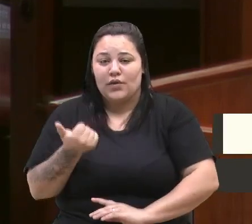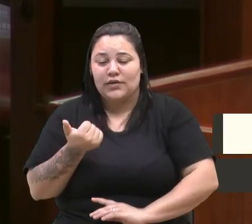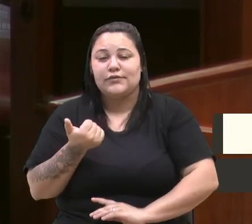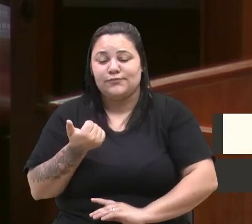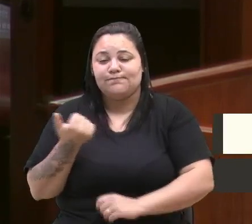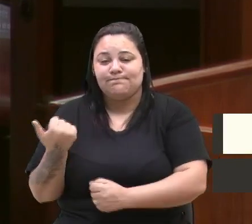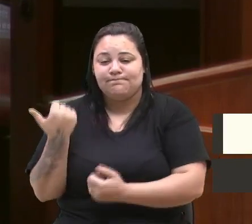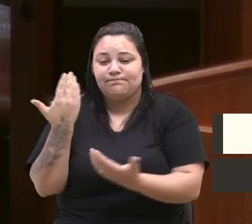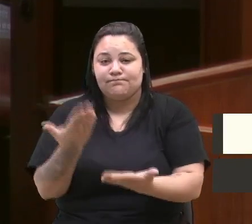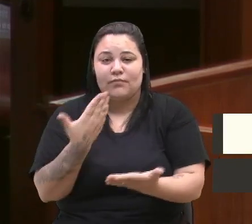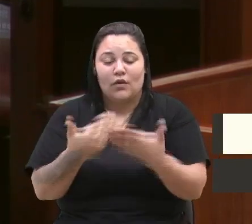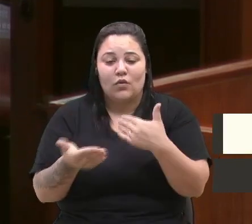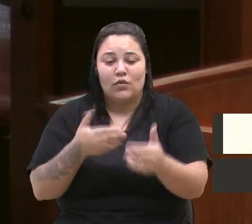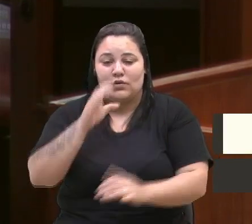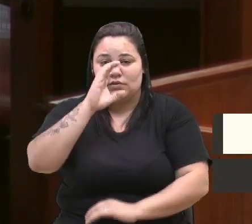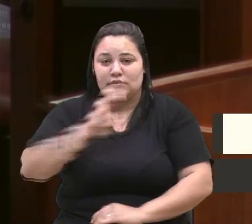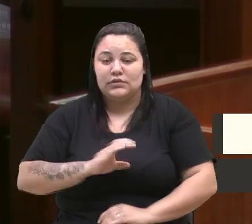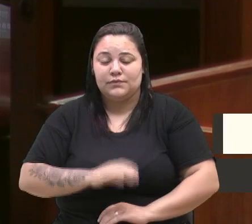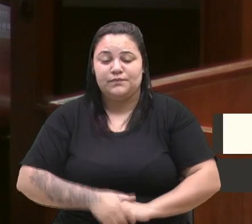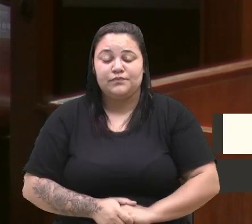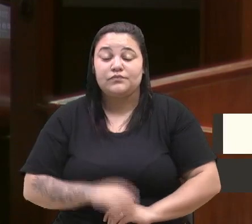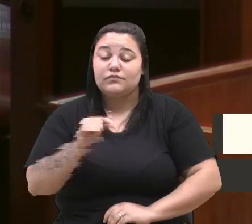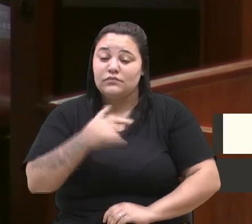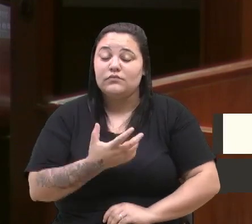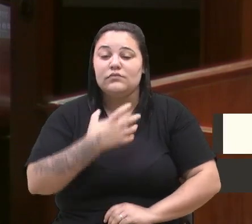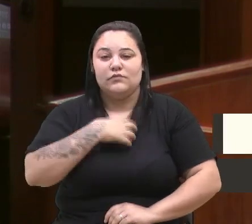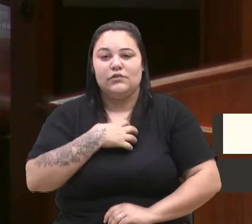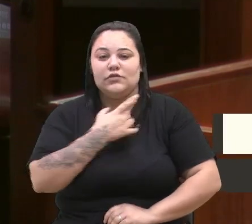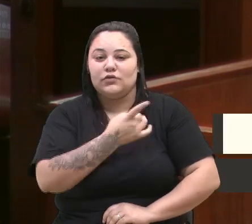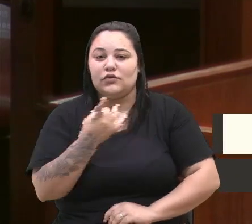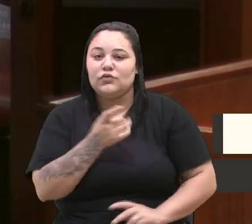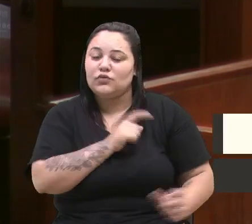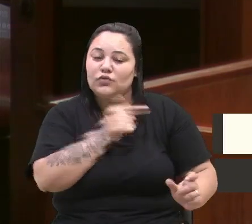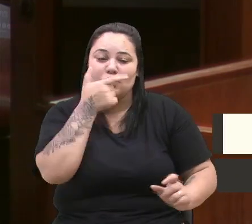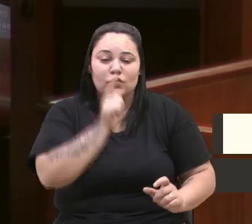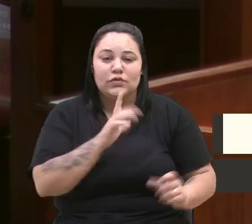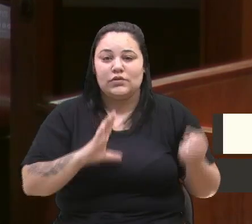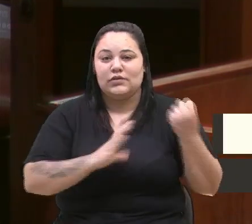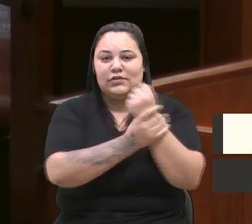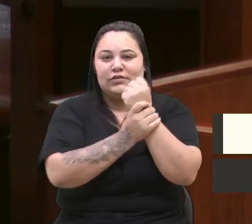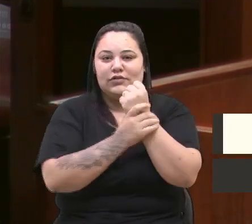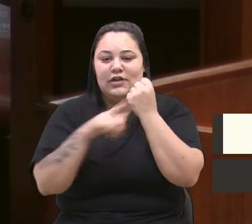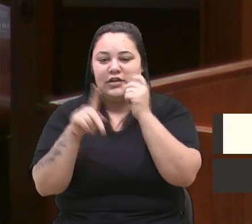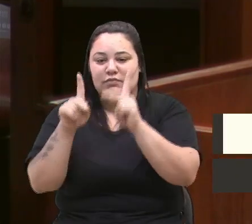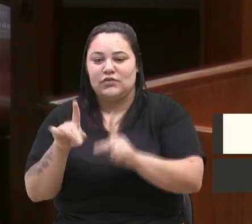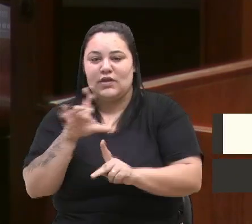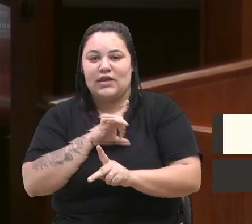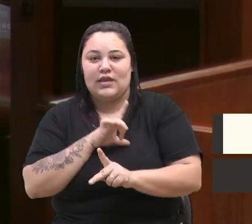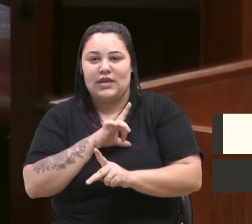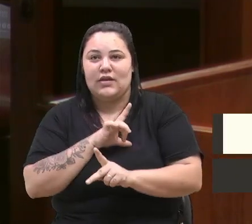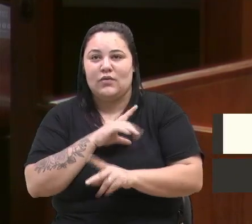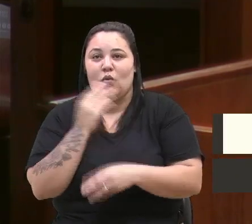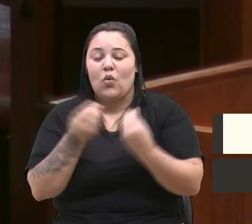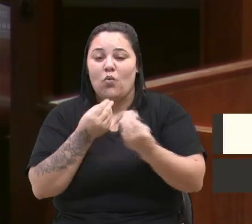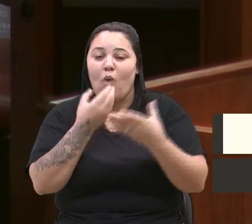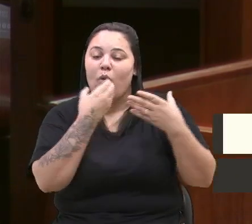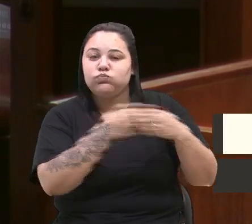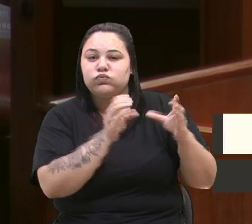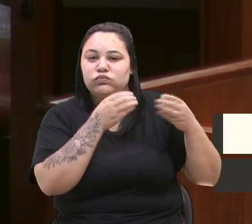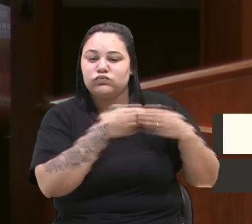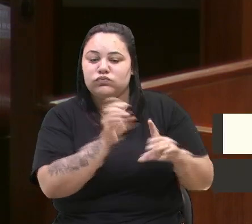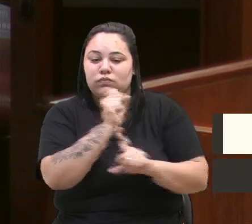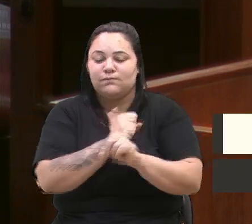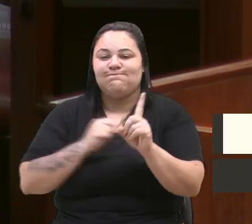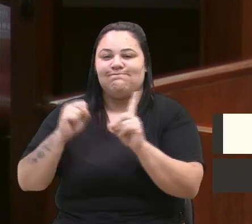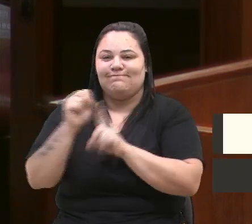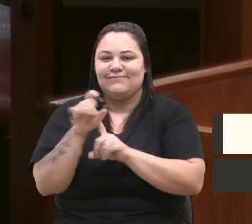oferecidos a qualquer cidadão. Dessa forma, é possível garantir que essas pessoas tenham condições de convivência em